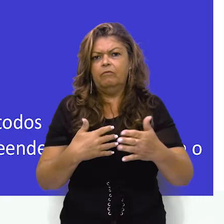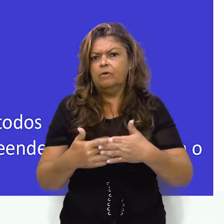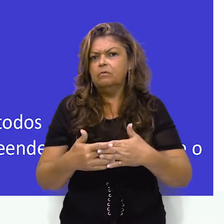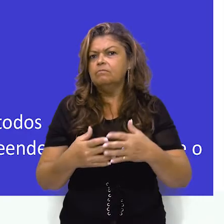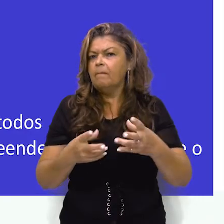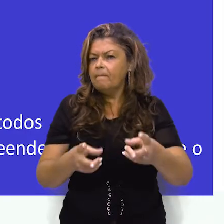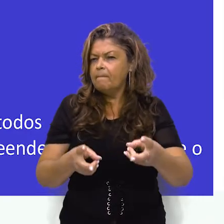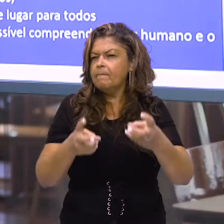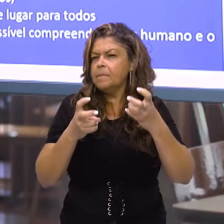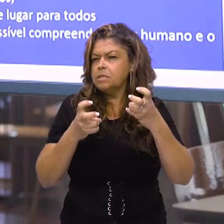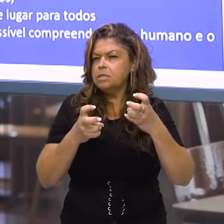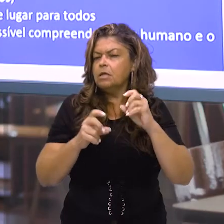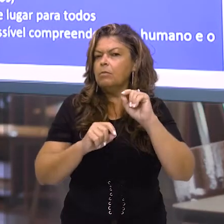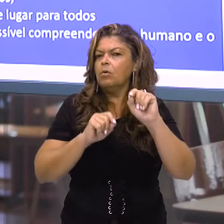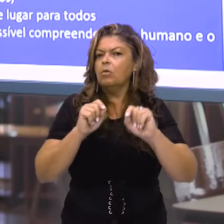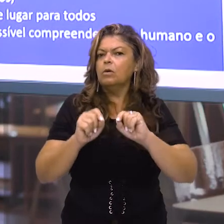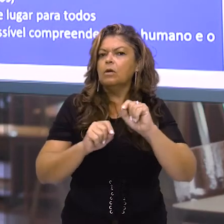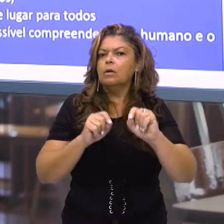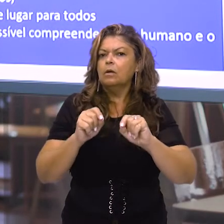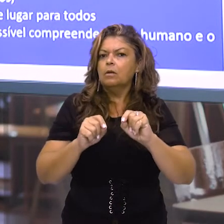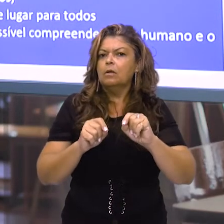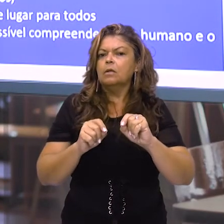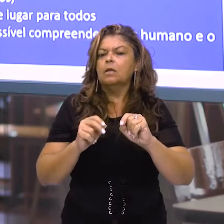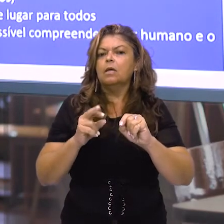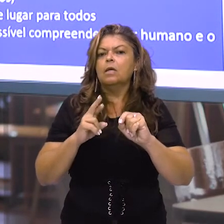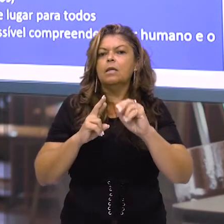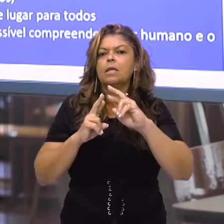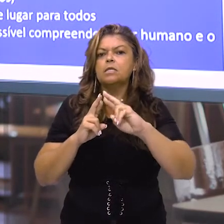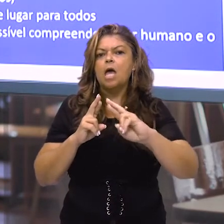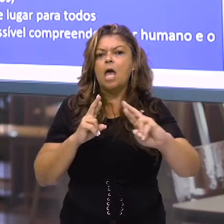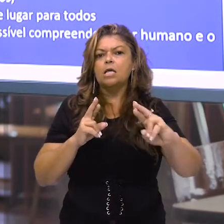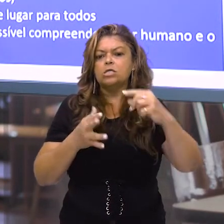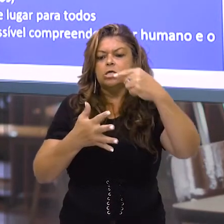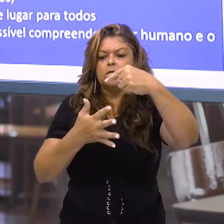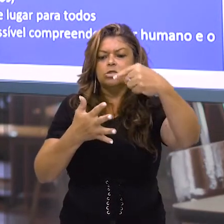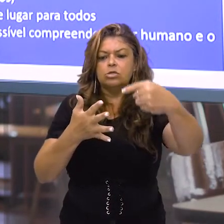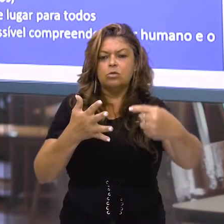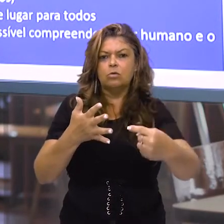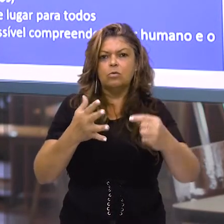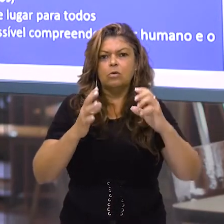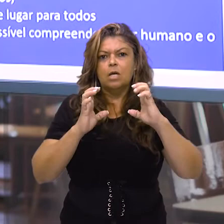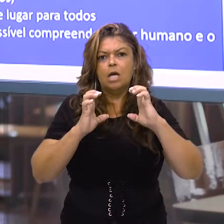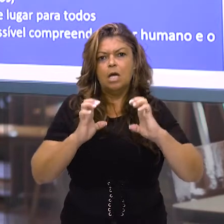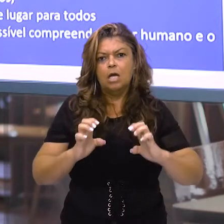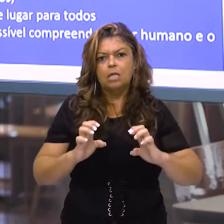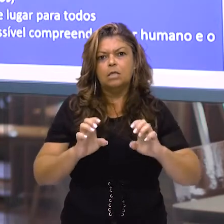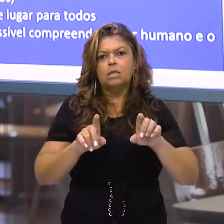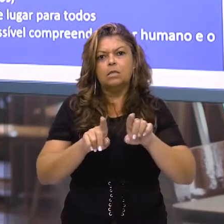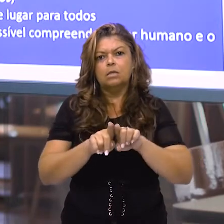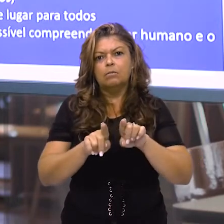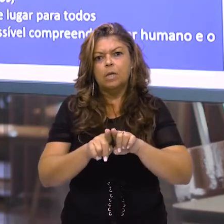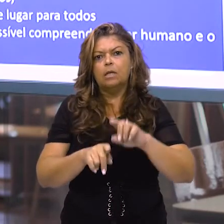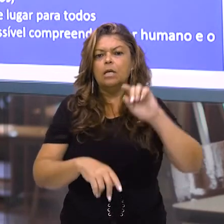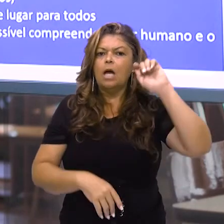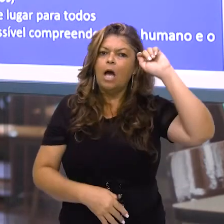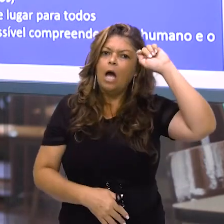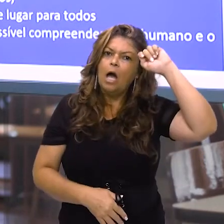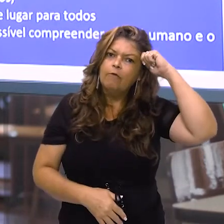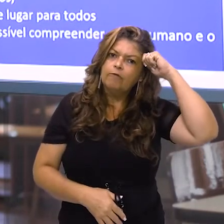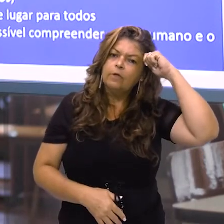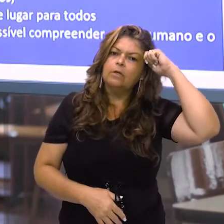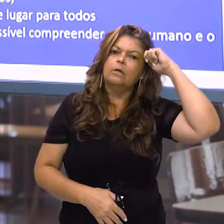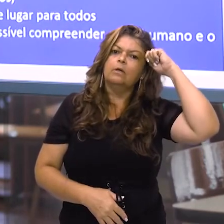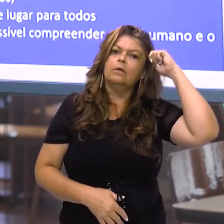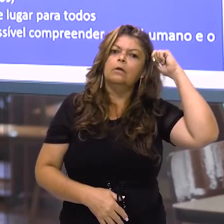mundo separadamente. Então percebam que nessas religiosidades étnicas ou tribais, sejam